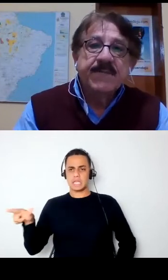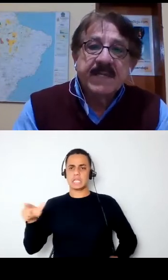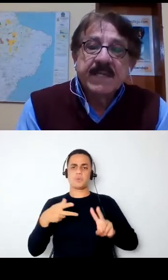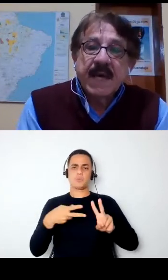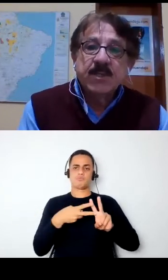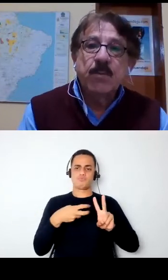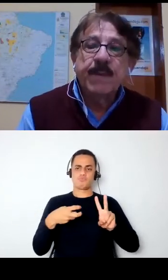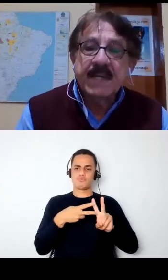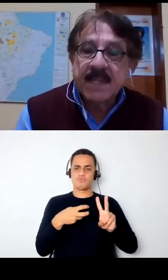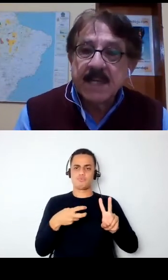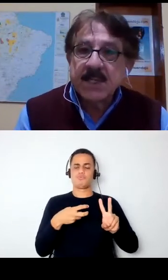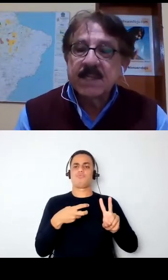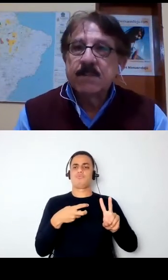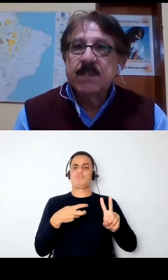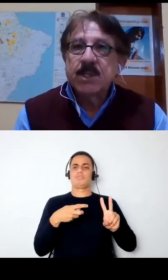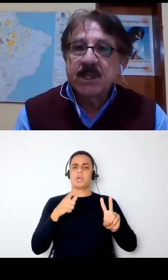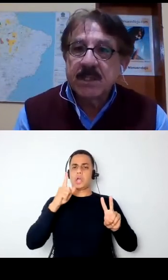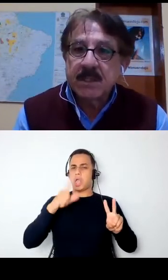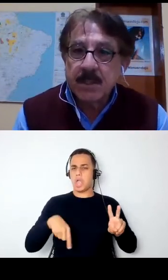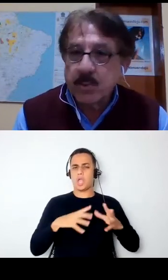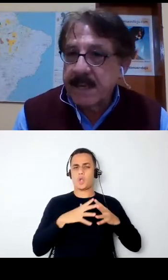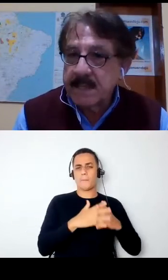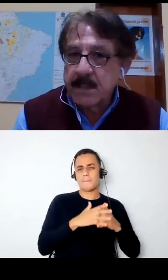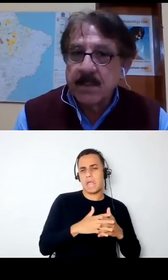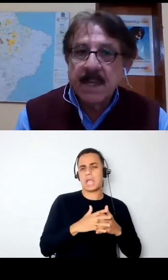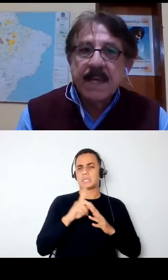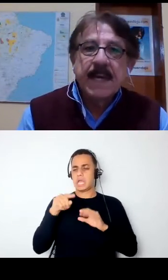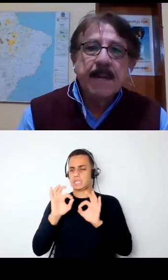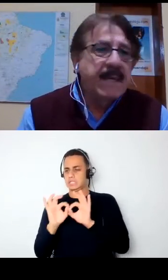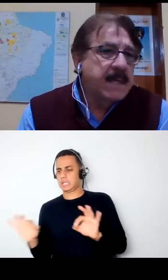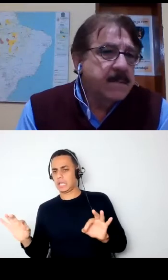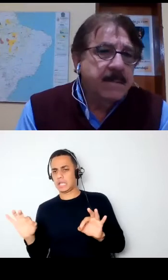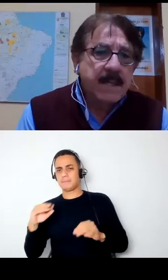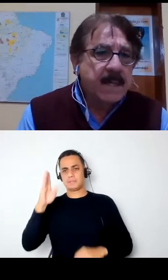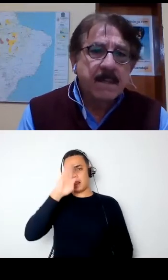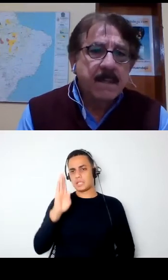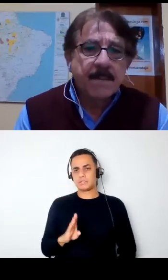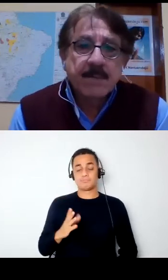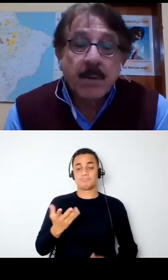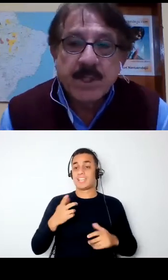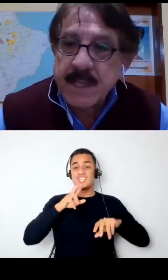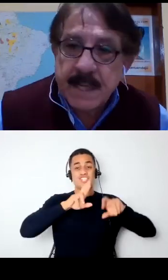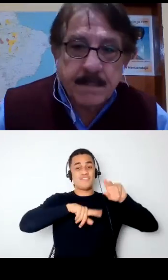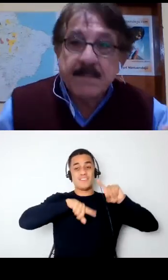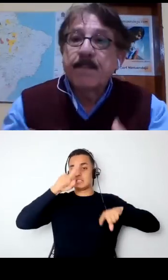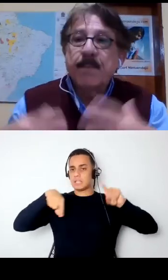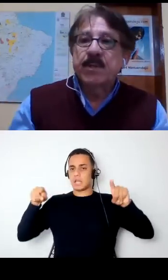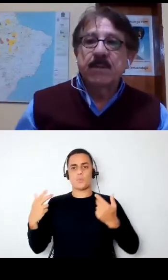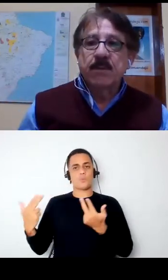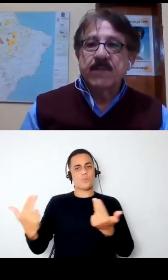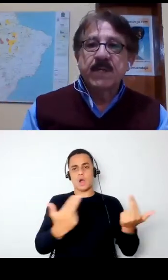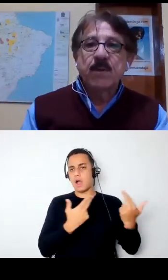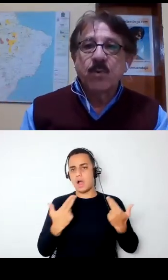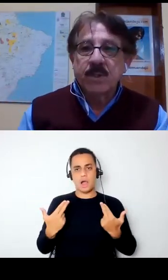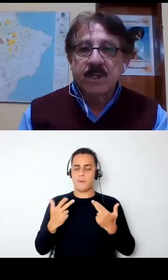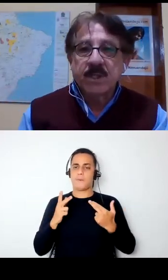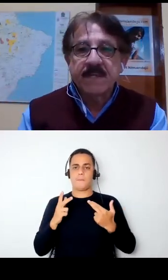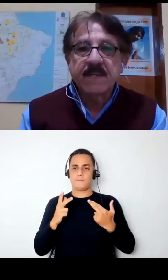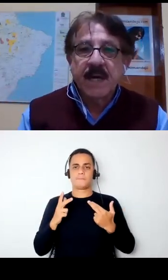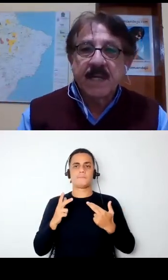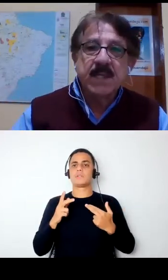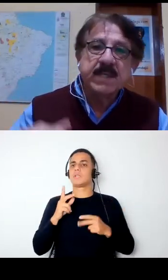a diversidade e complexidade nas línguas indígenas no Brasil é a mesma quantidade, na mesma proporção que você